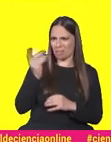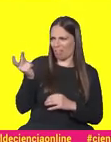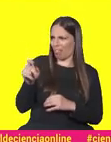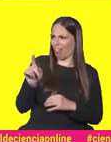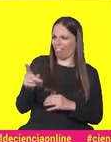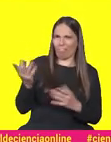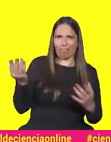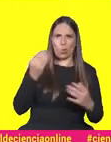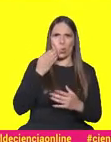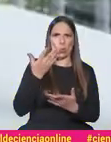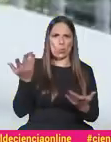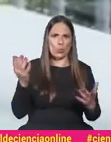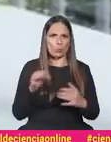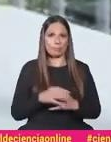aconteça?